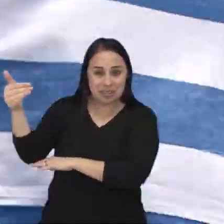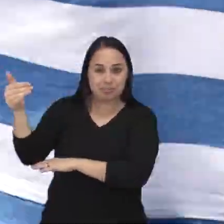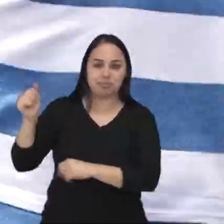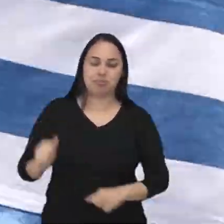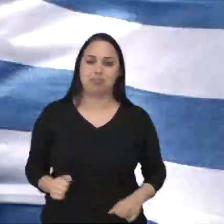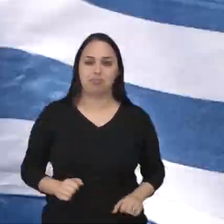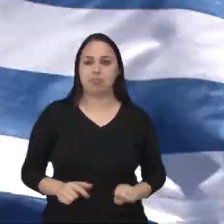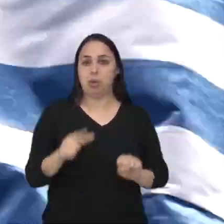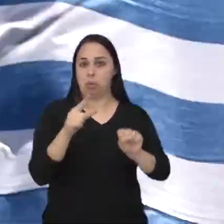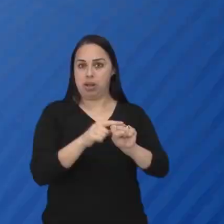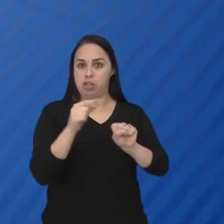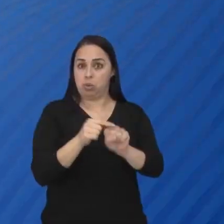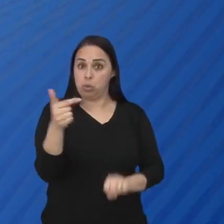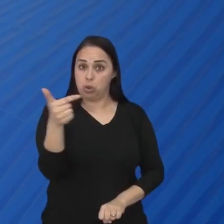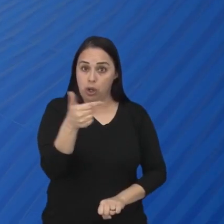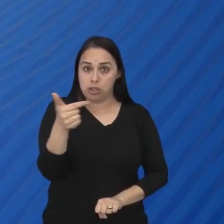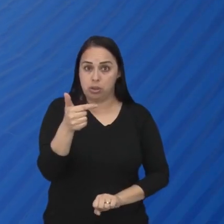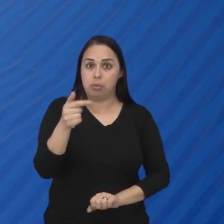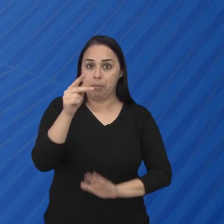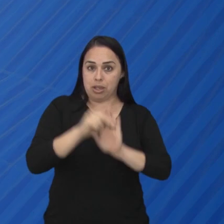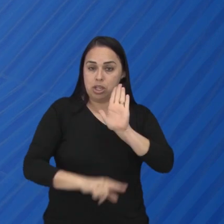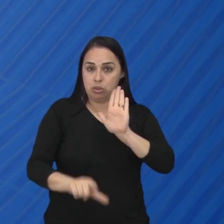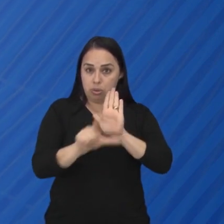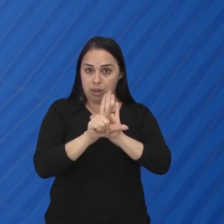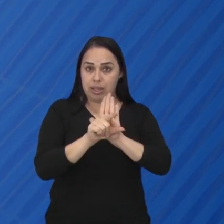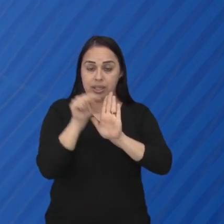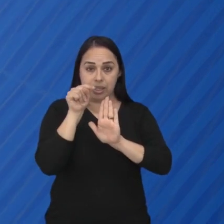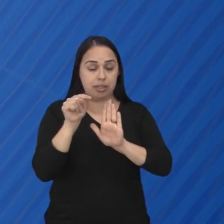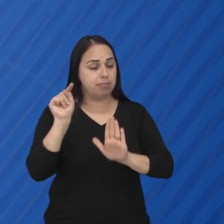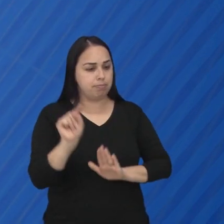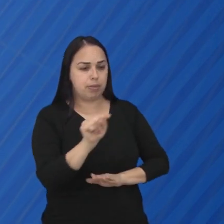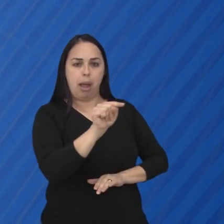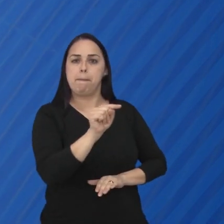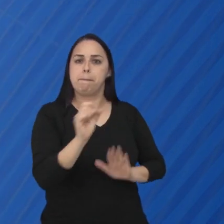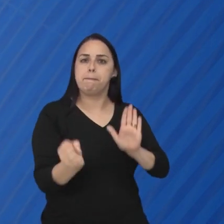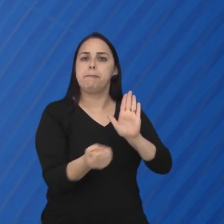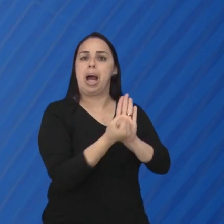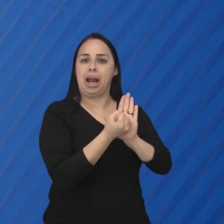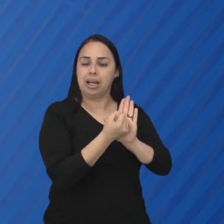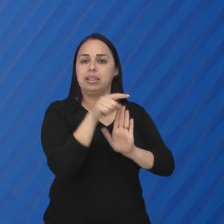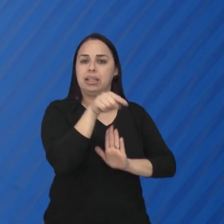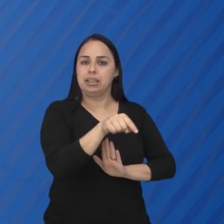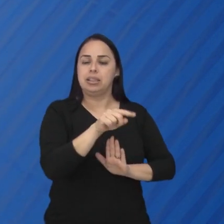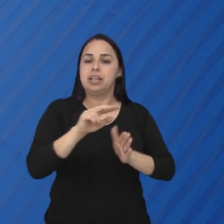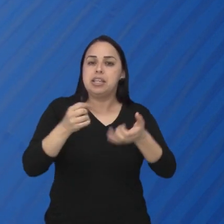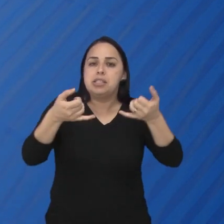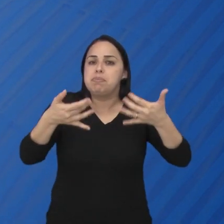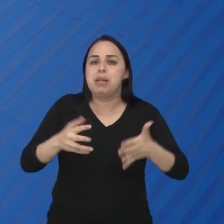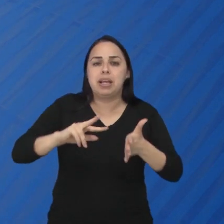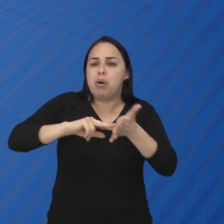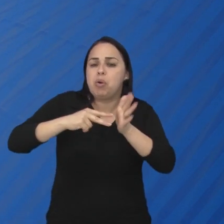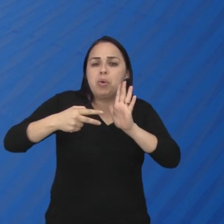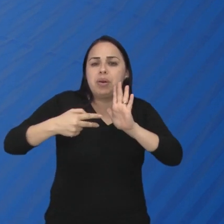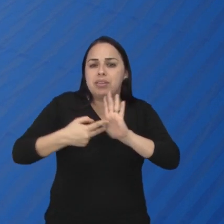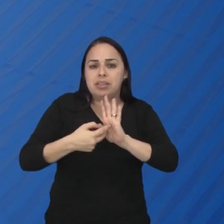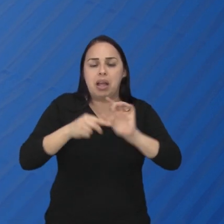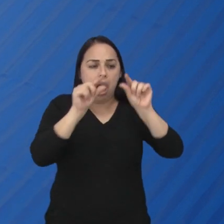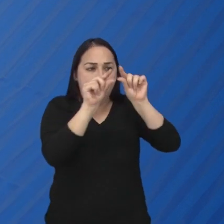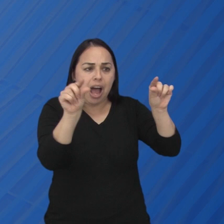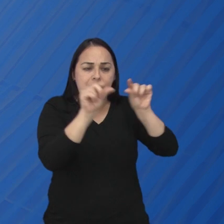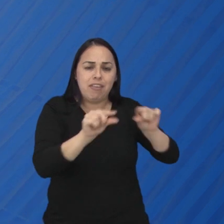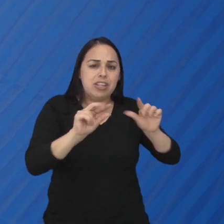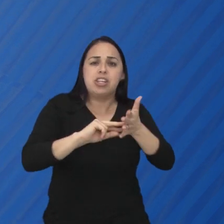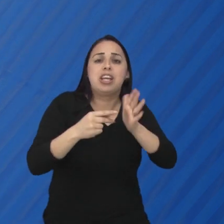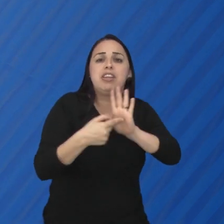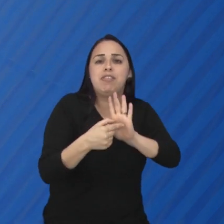né, da República nossa. O artigo 2 do projeto de lei, que institui o símbolo da cidade, ainda explica o significado de